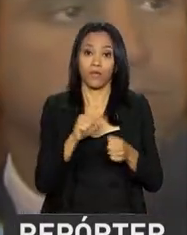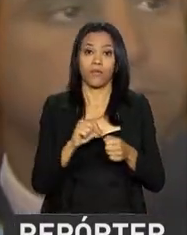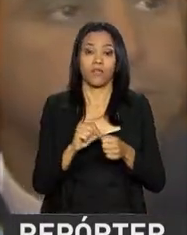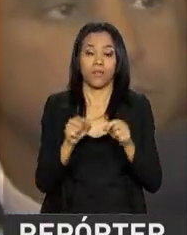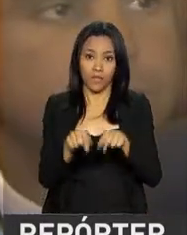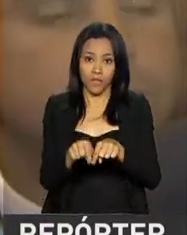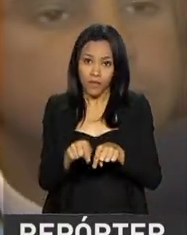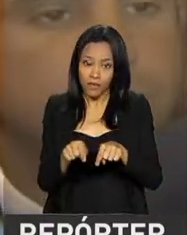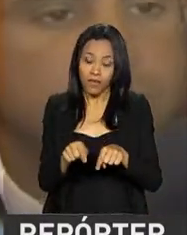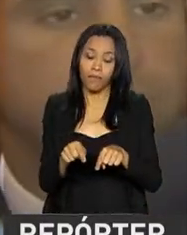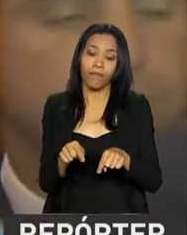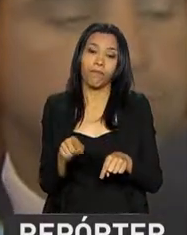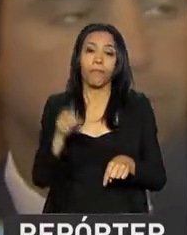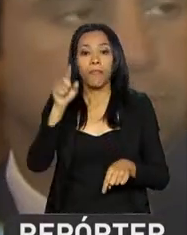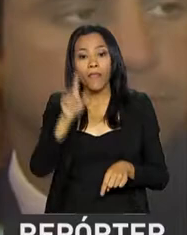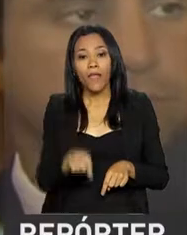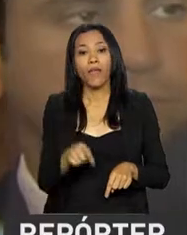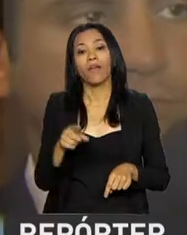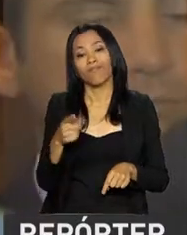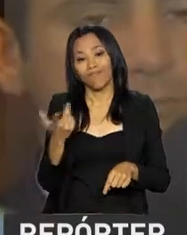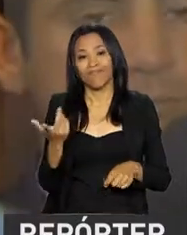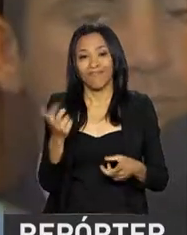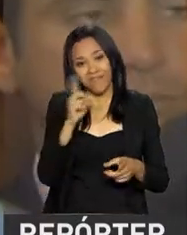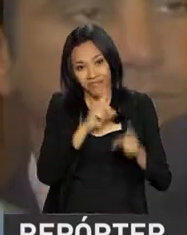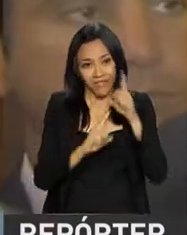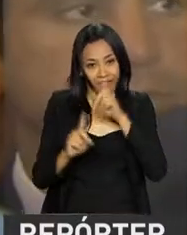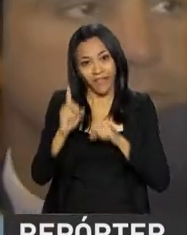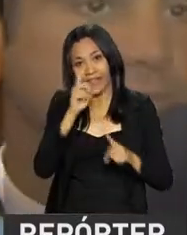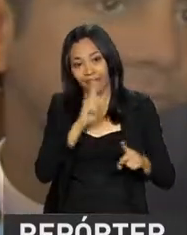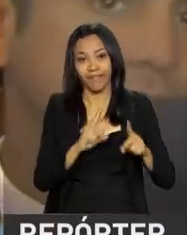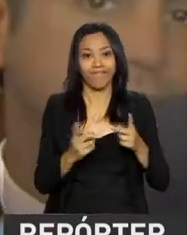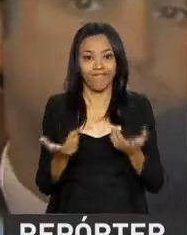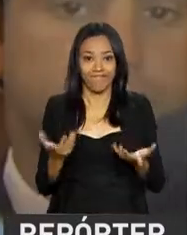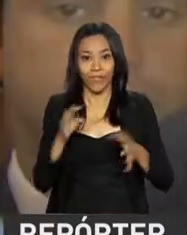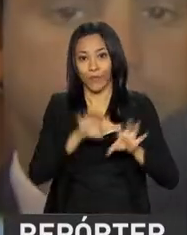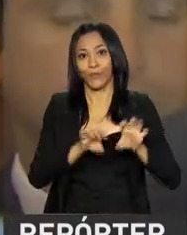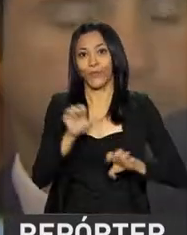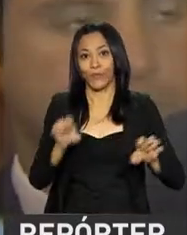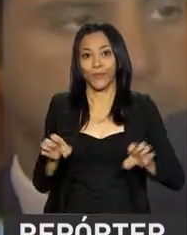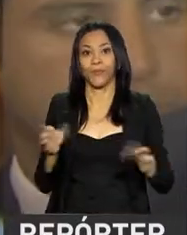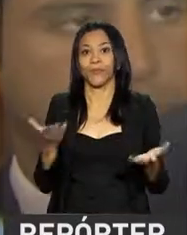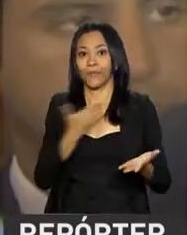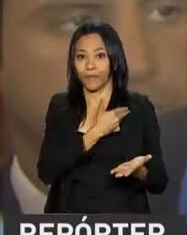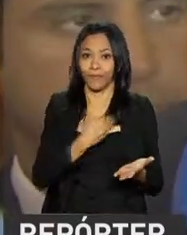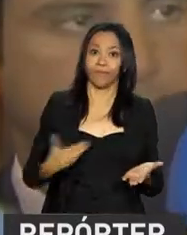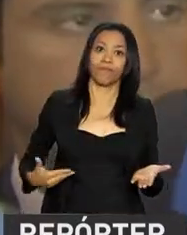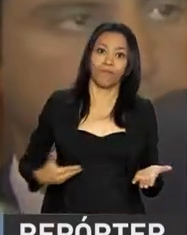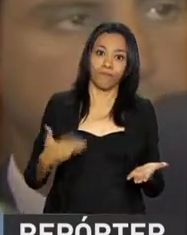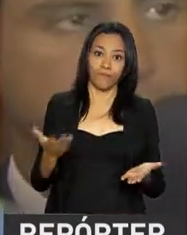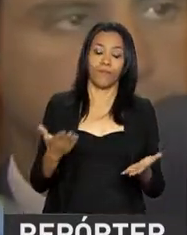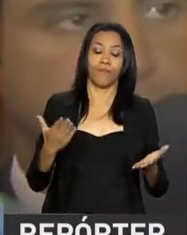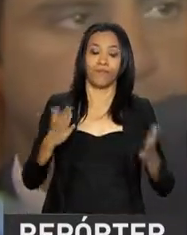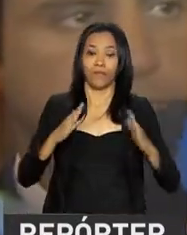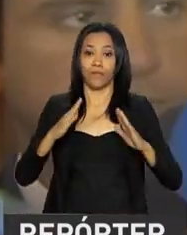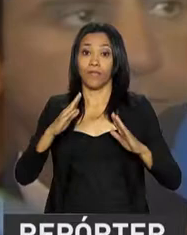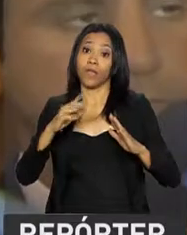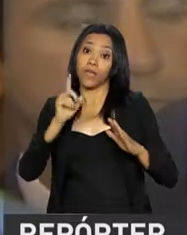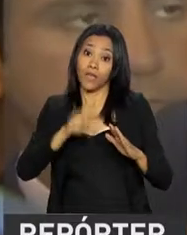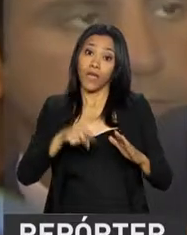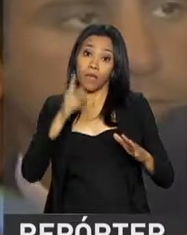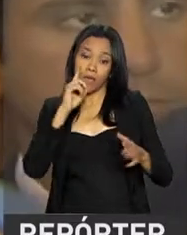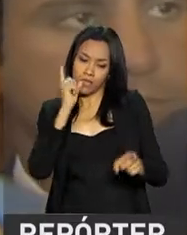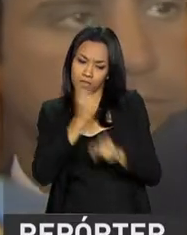estamos suprindo aqui uma falha do sistema, que é a estrutura para câncer de diagnóstico de próstata, e que